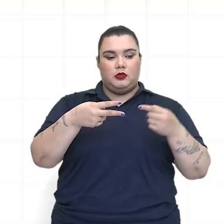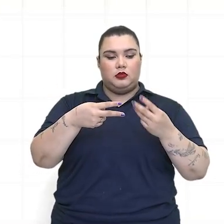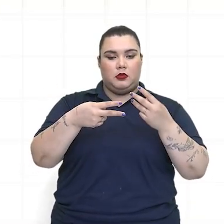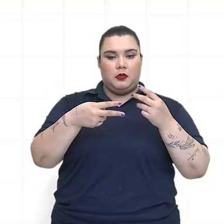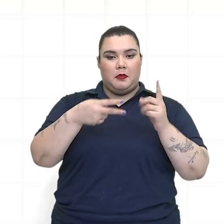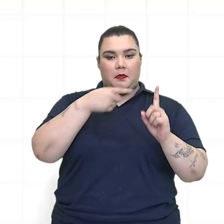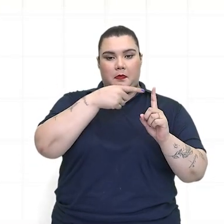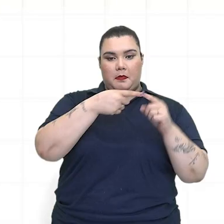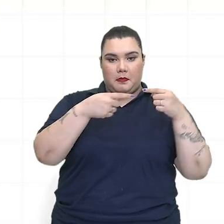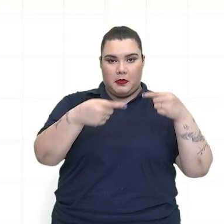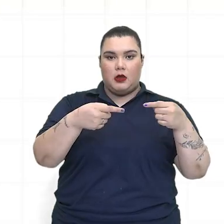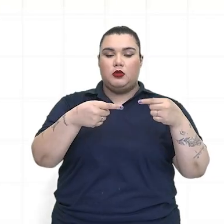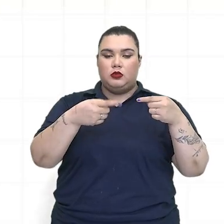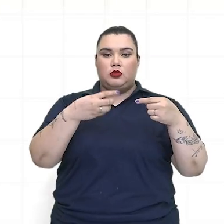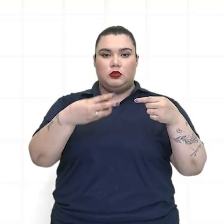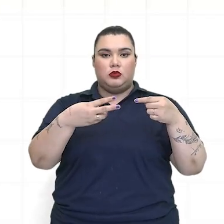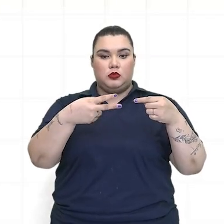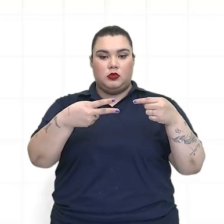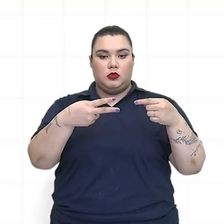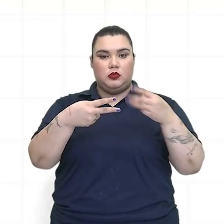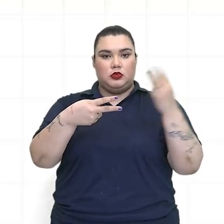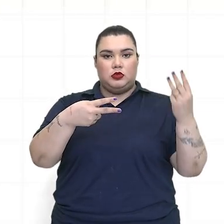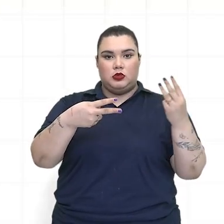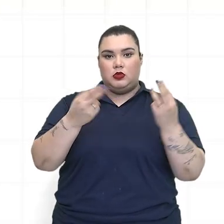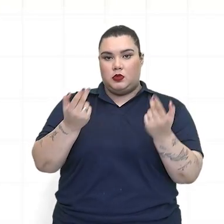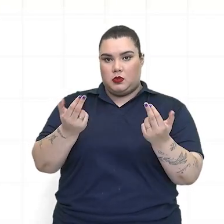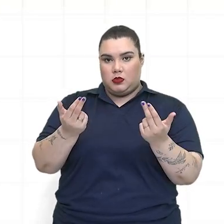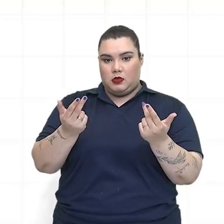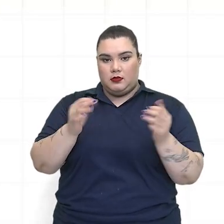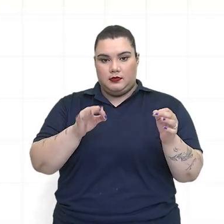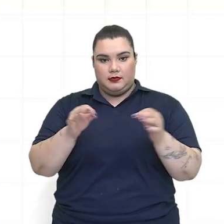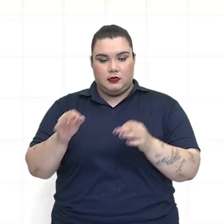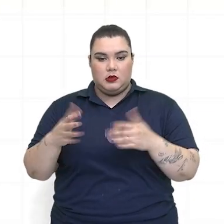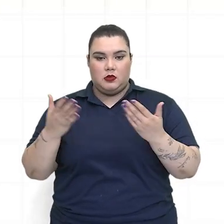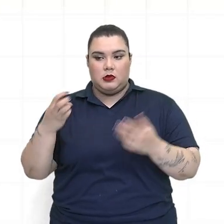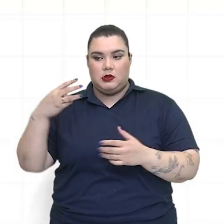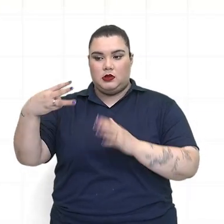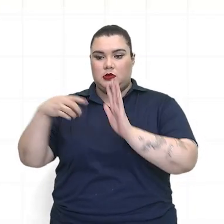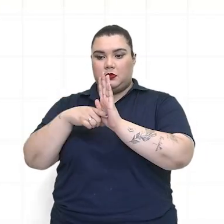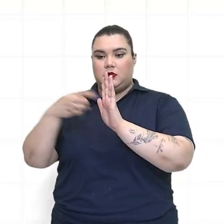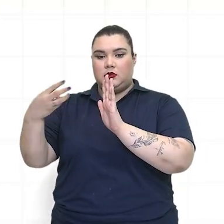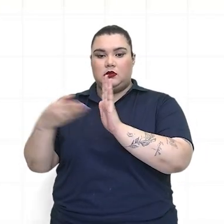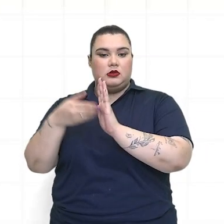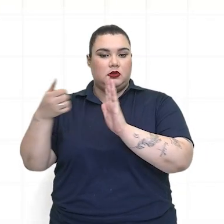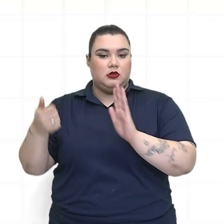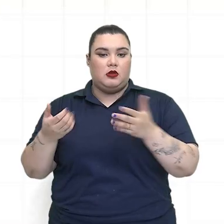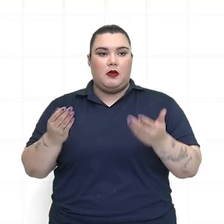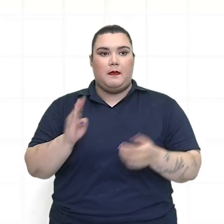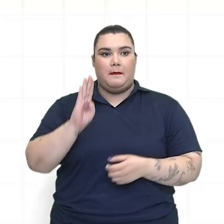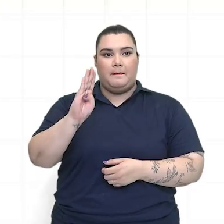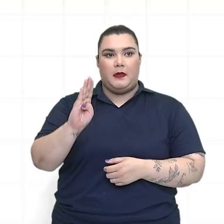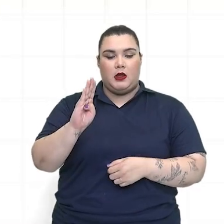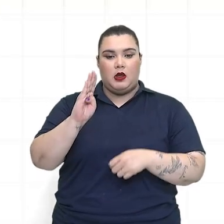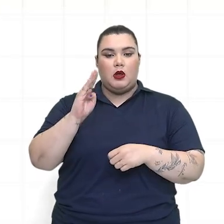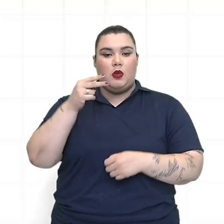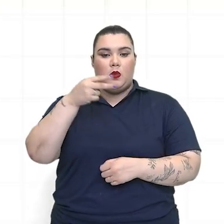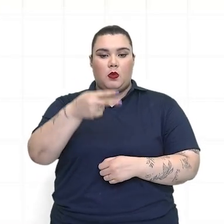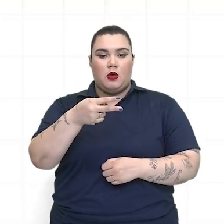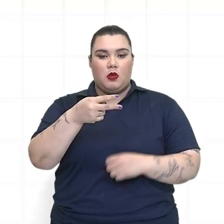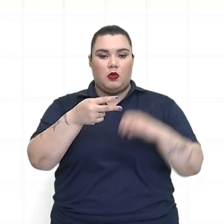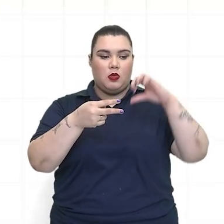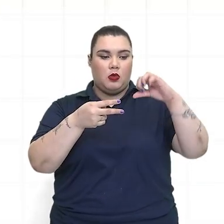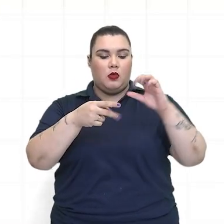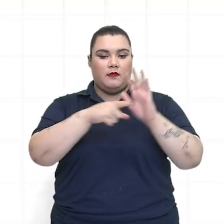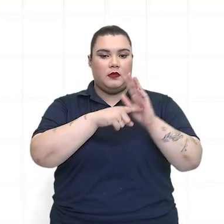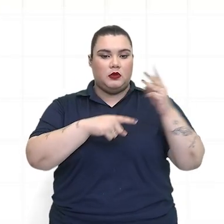ele também deverá ser inserido. Aqui vai sumir, certo? Vai ficar B igual